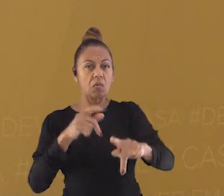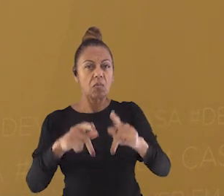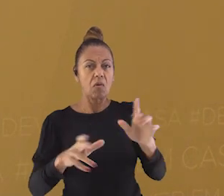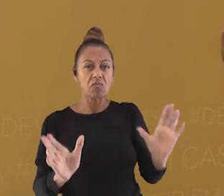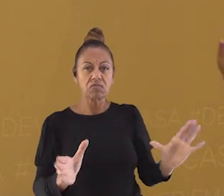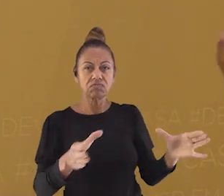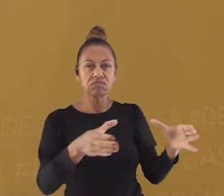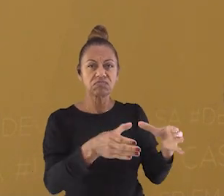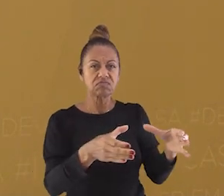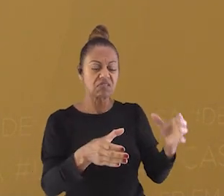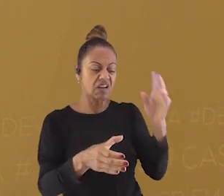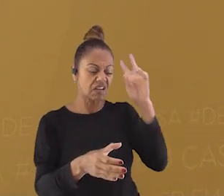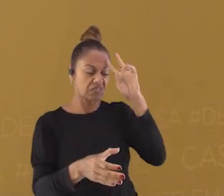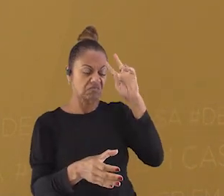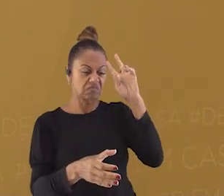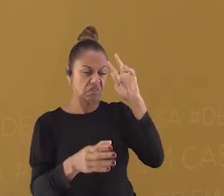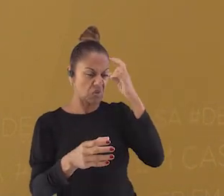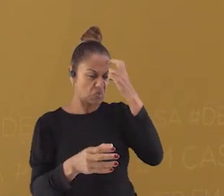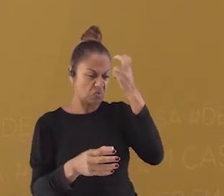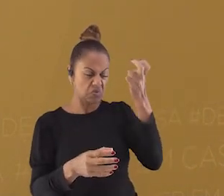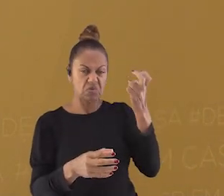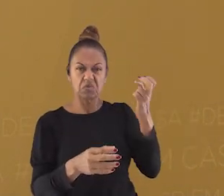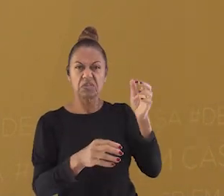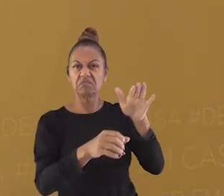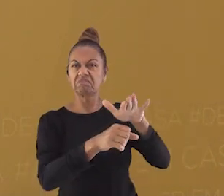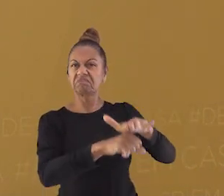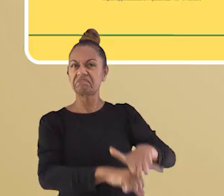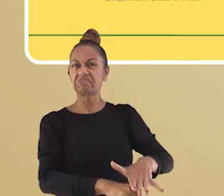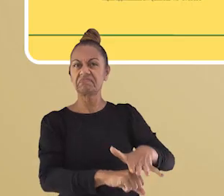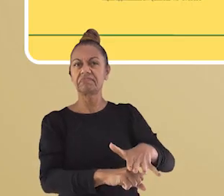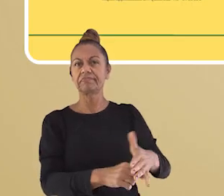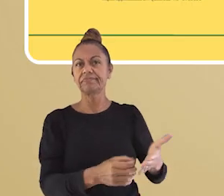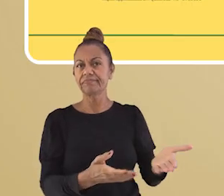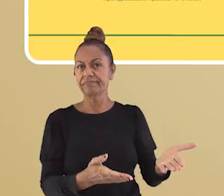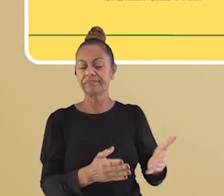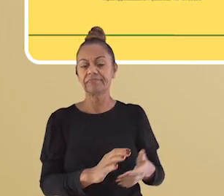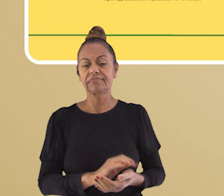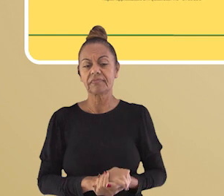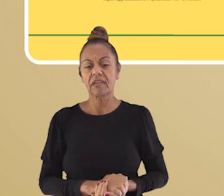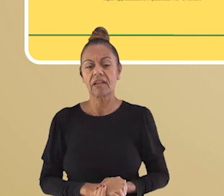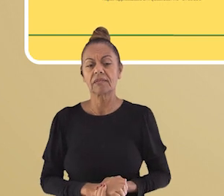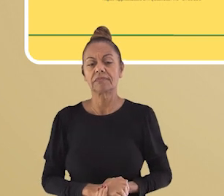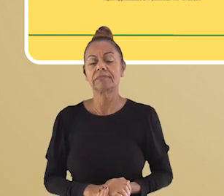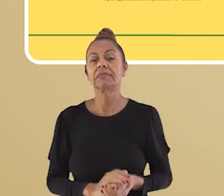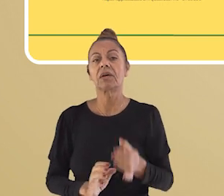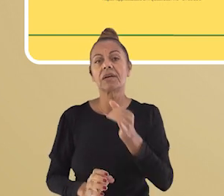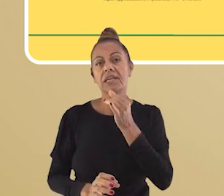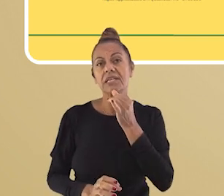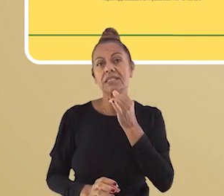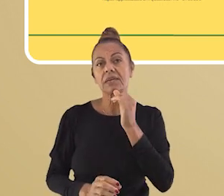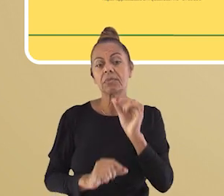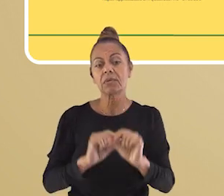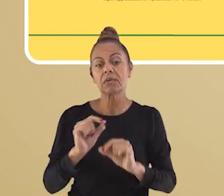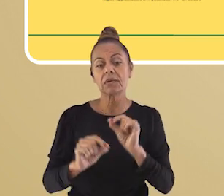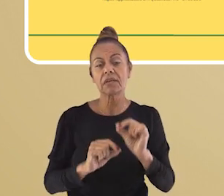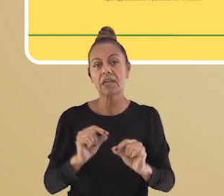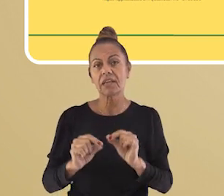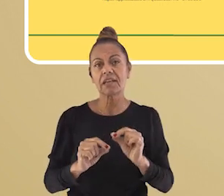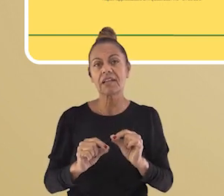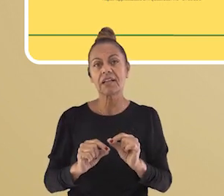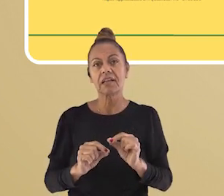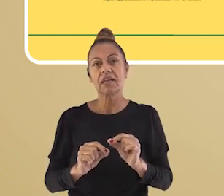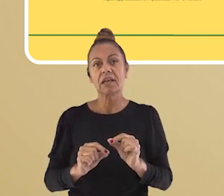considerando errado tudo que ela apresenta como diferente. Um exemplo de etnocentrismo foi a chegada